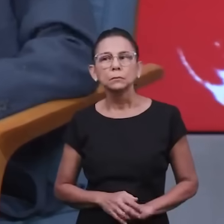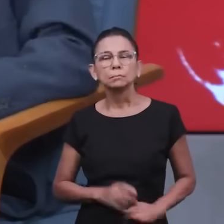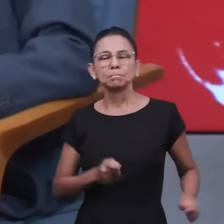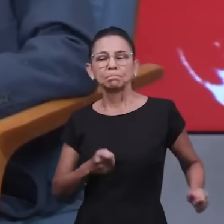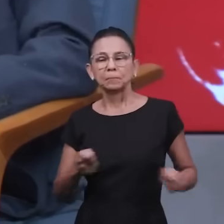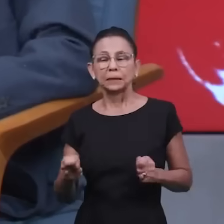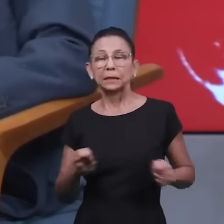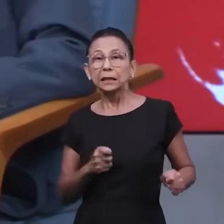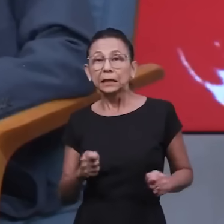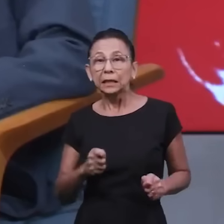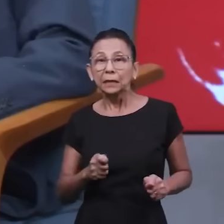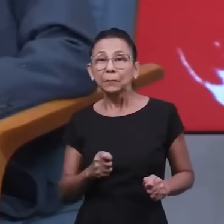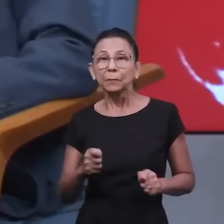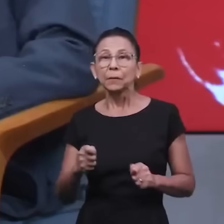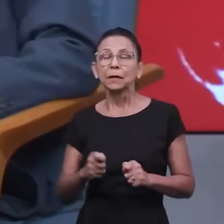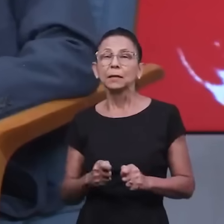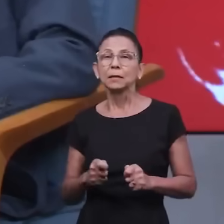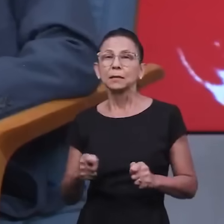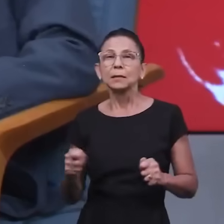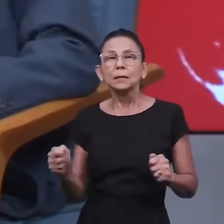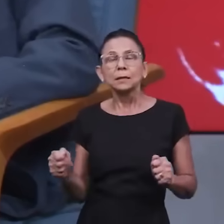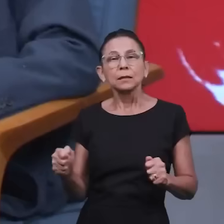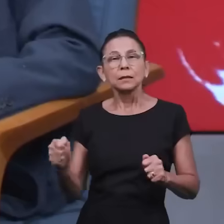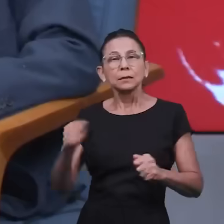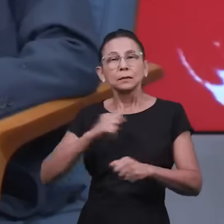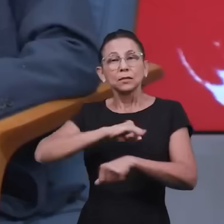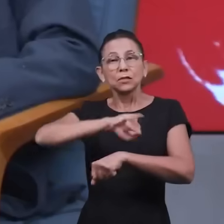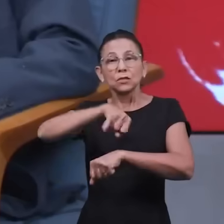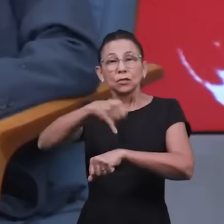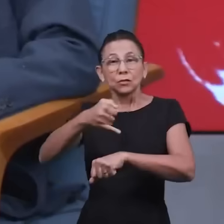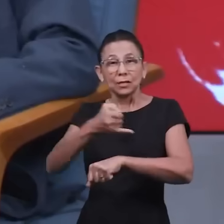era a perseguição maior à igreja.